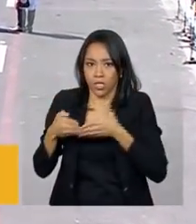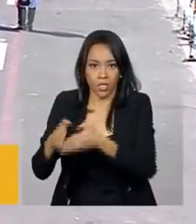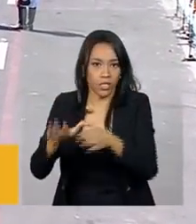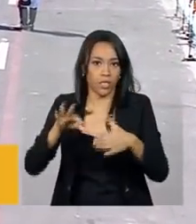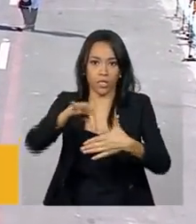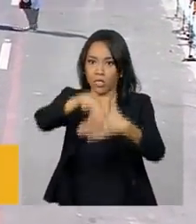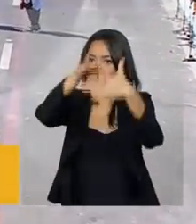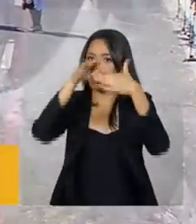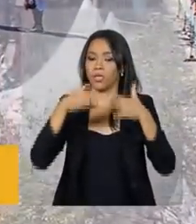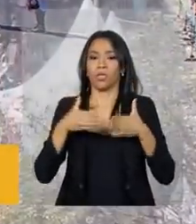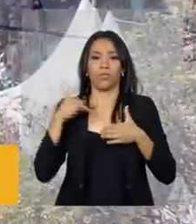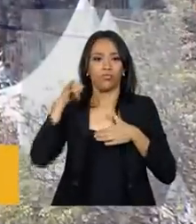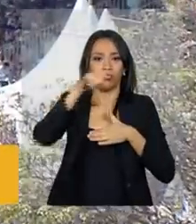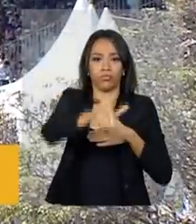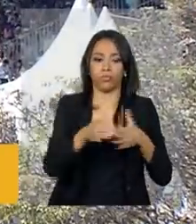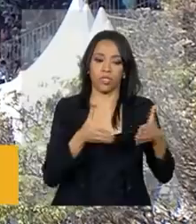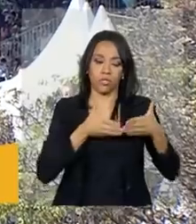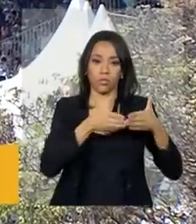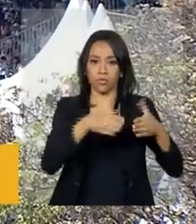comando.